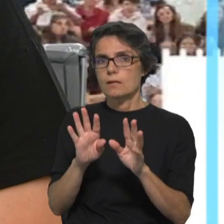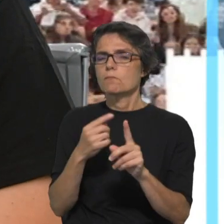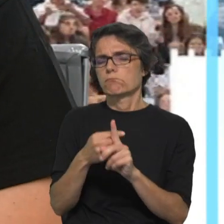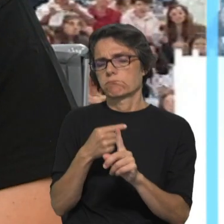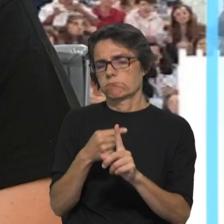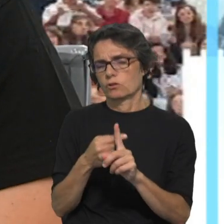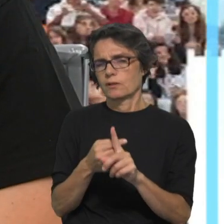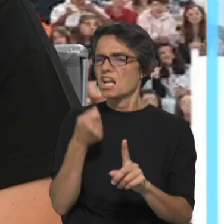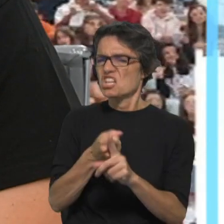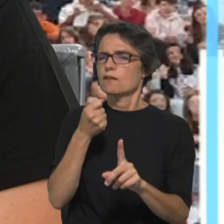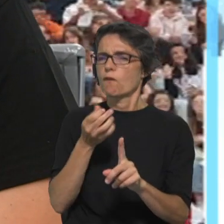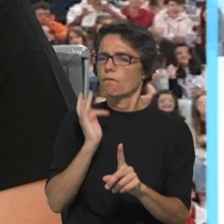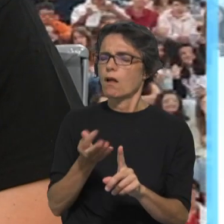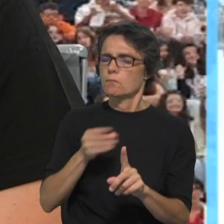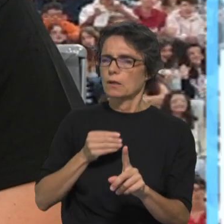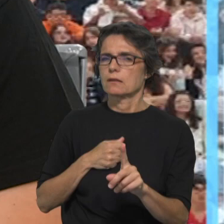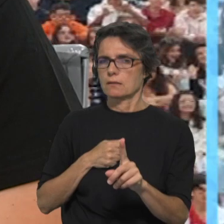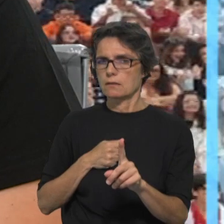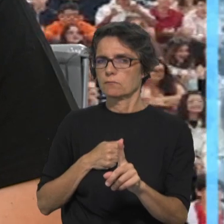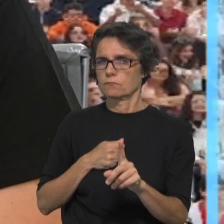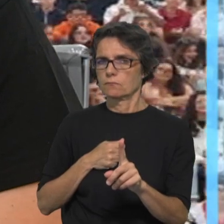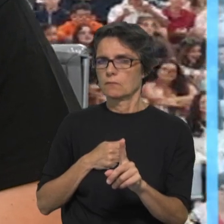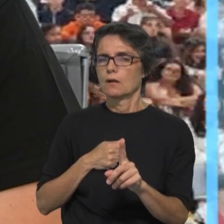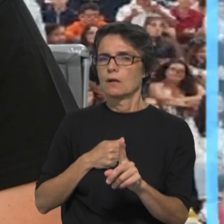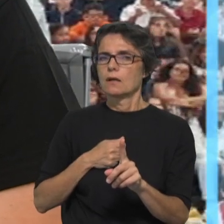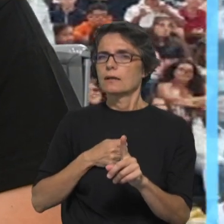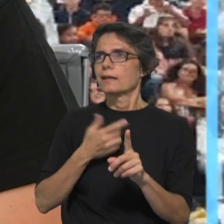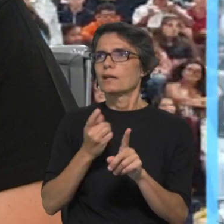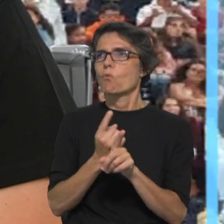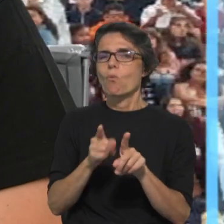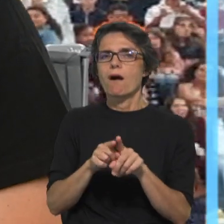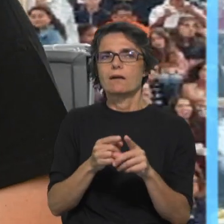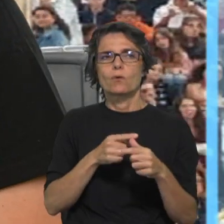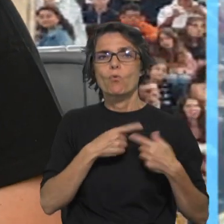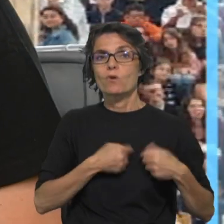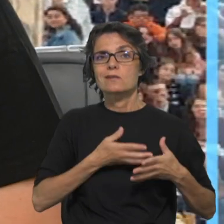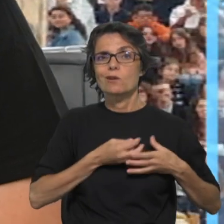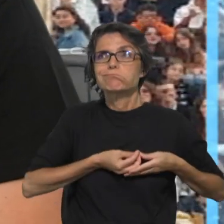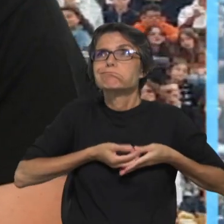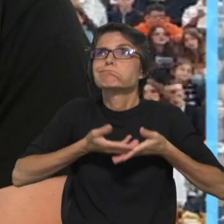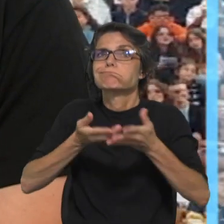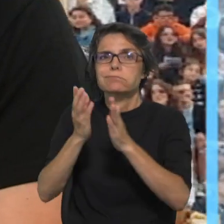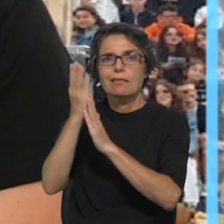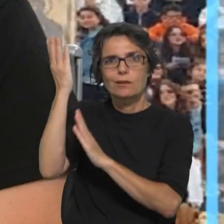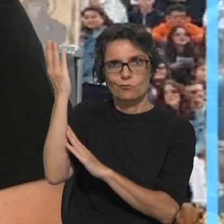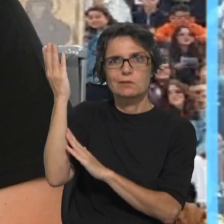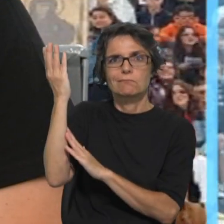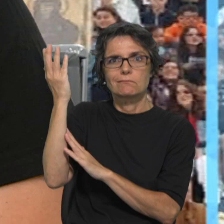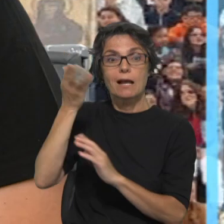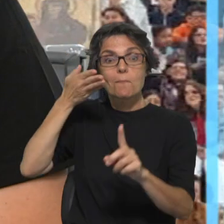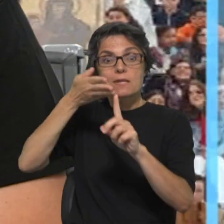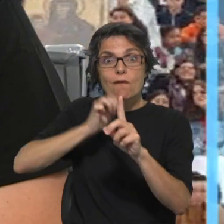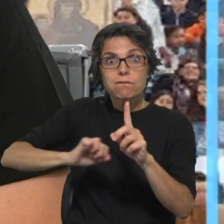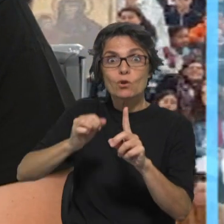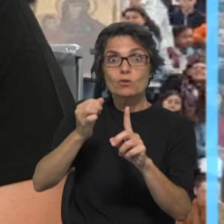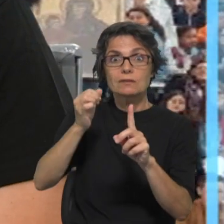é? Daqueles bons desafios que nos faz colocar o coração em Deus para sabermos o que é que nós andamos aqui a fazer. A nossa missão é a